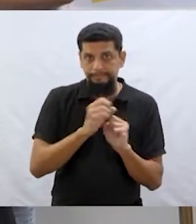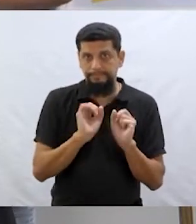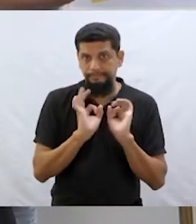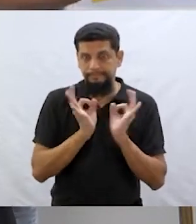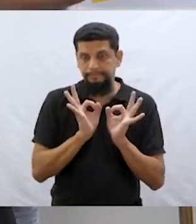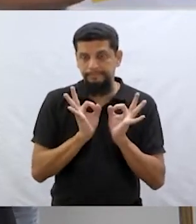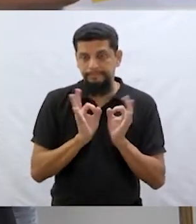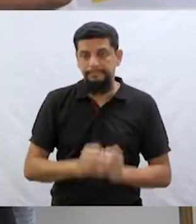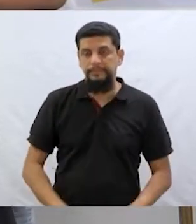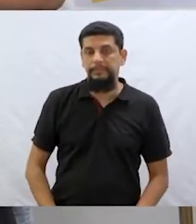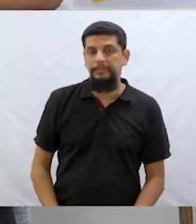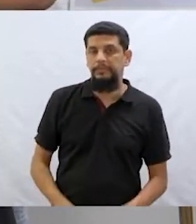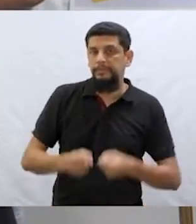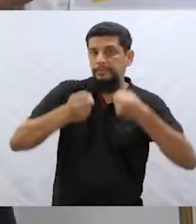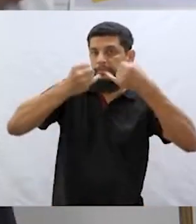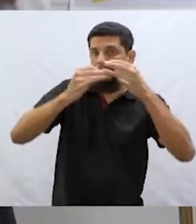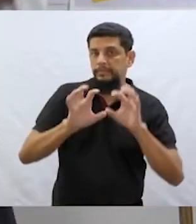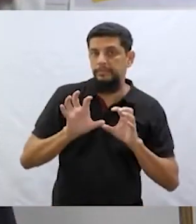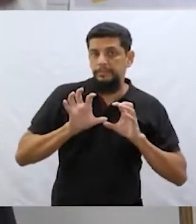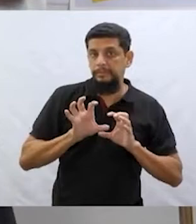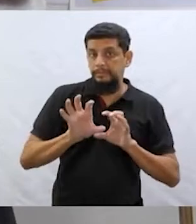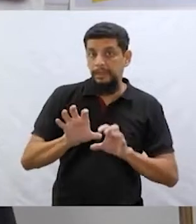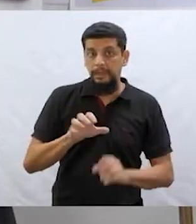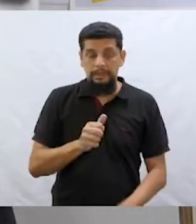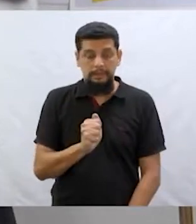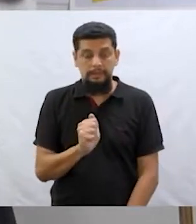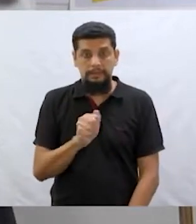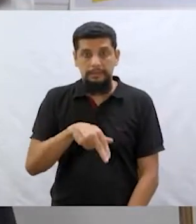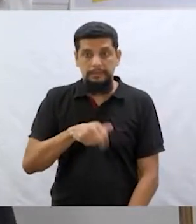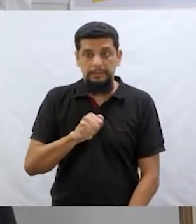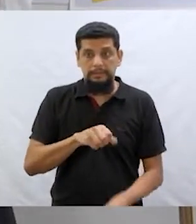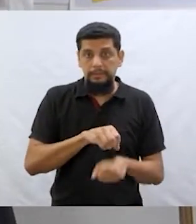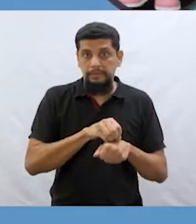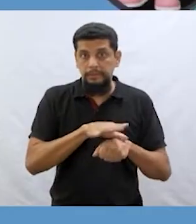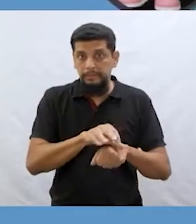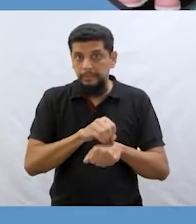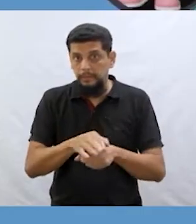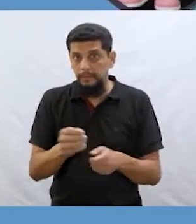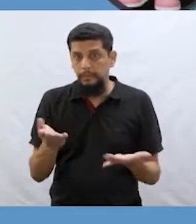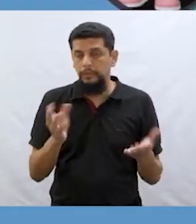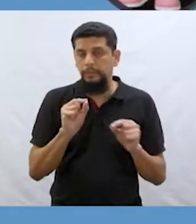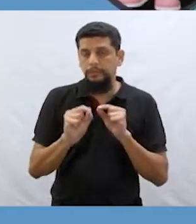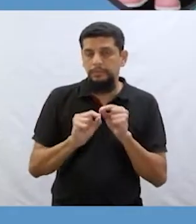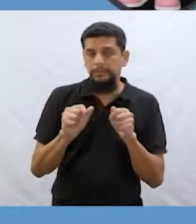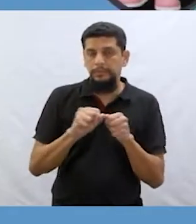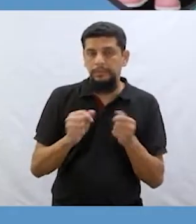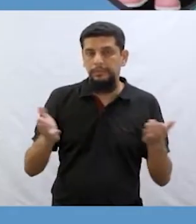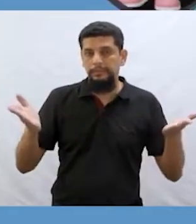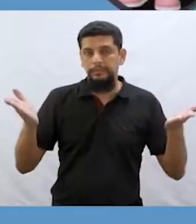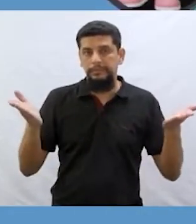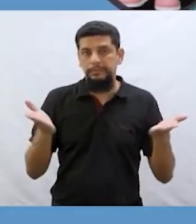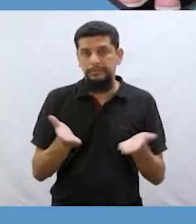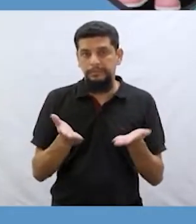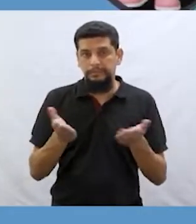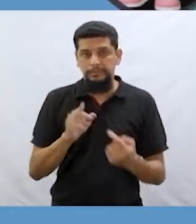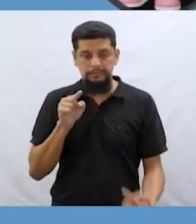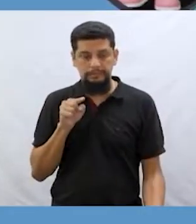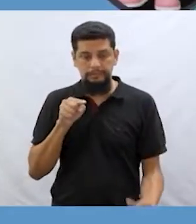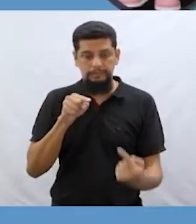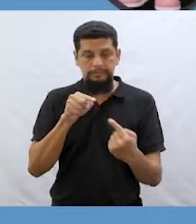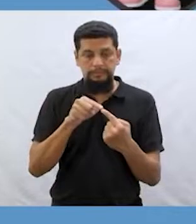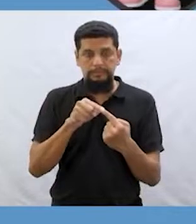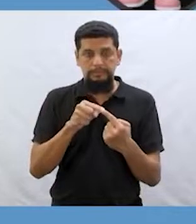ela tá pedindo. Isso aí, ela tá dizendo assim, ó. Ela vai dar uma dica. O que nós vamos fazer agora é...